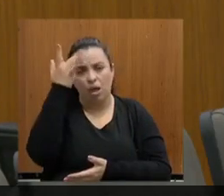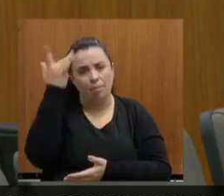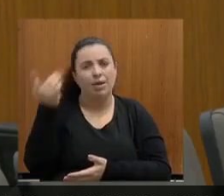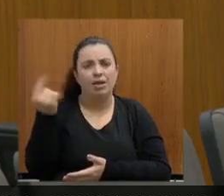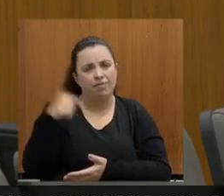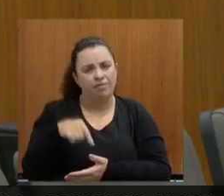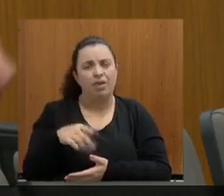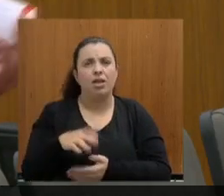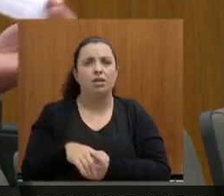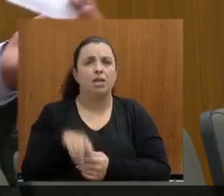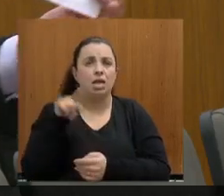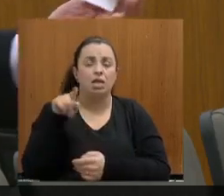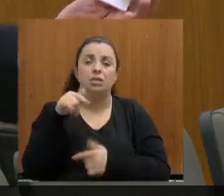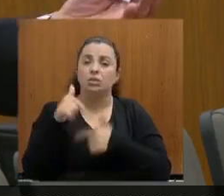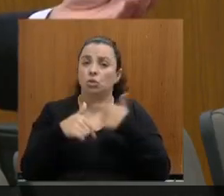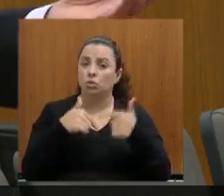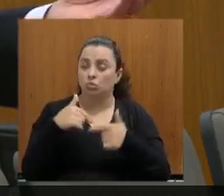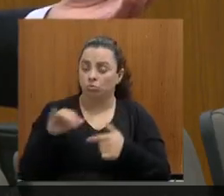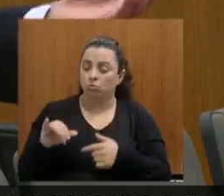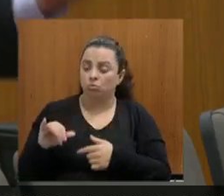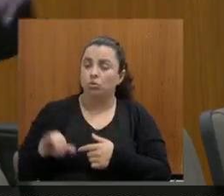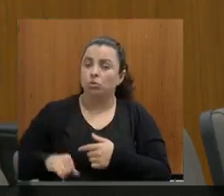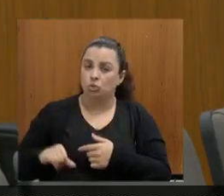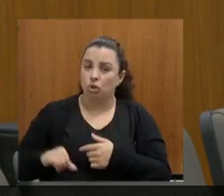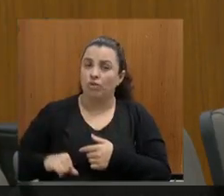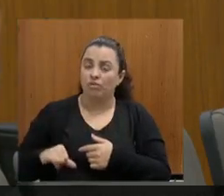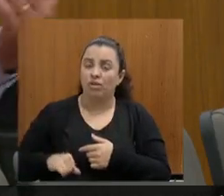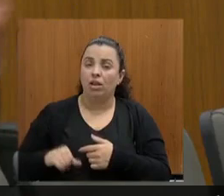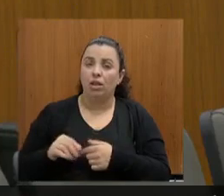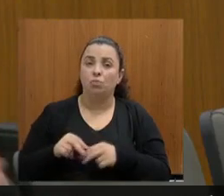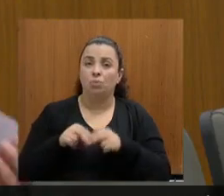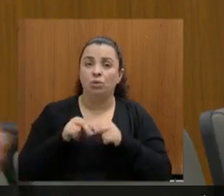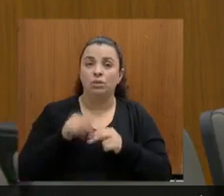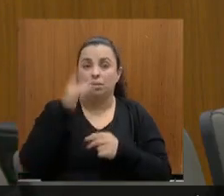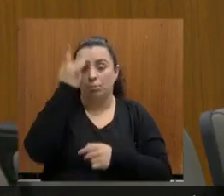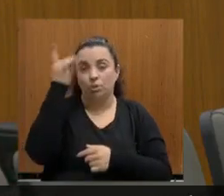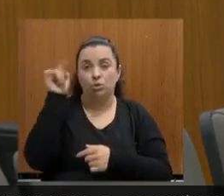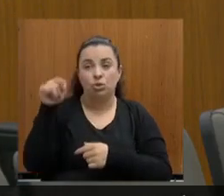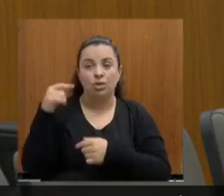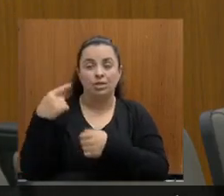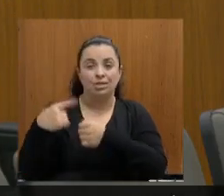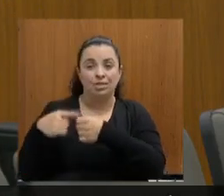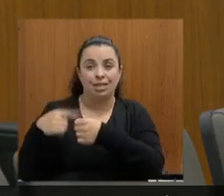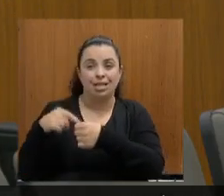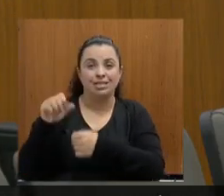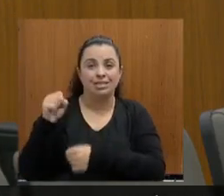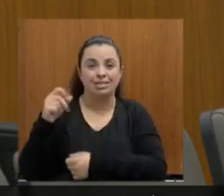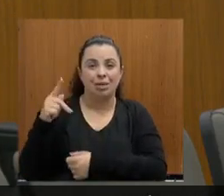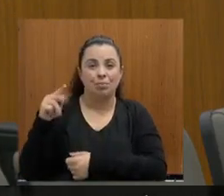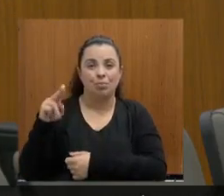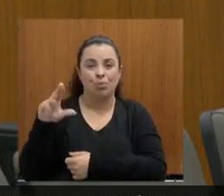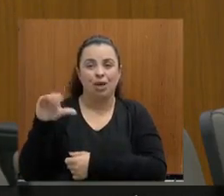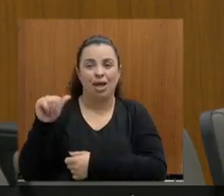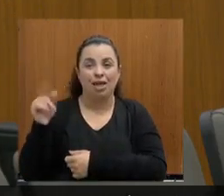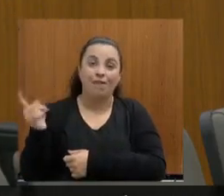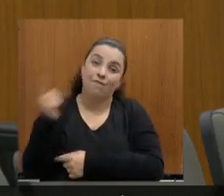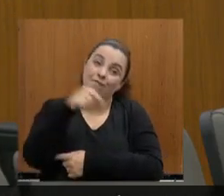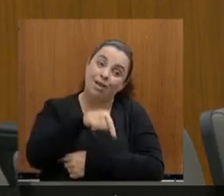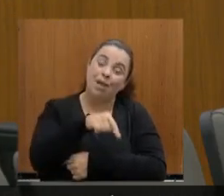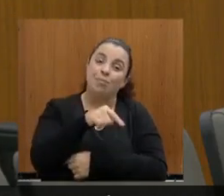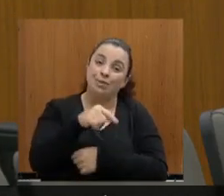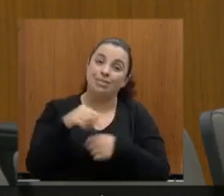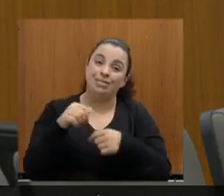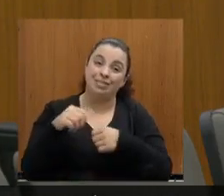estão sofrendo porque o pessoal que Sapucaia vem para ser atendido em Além Paraíba né bom então